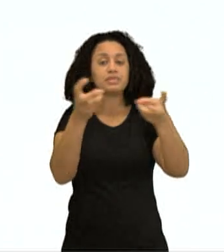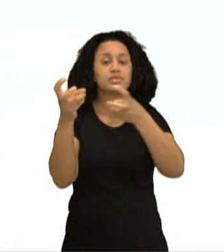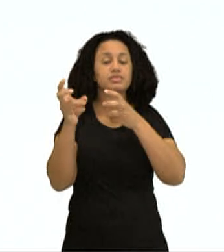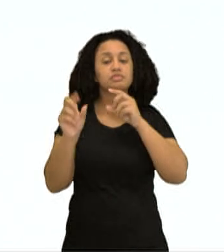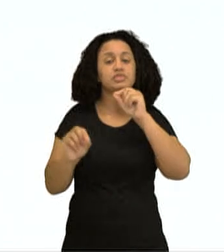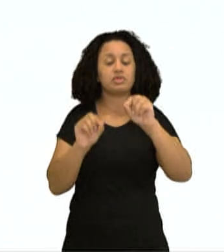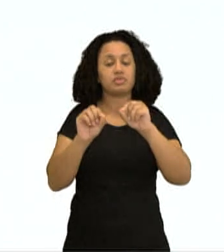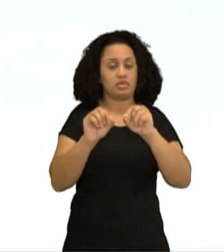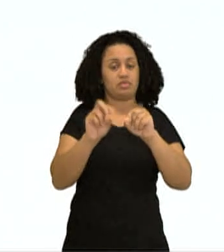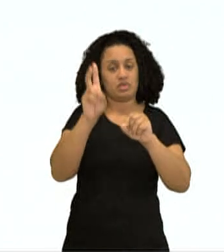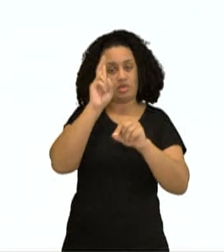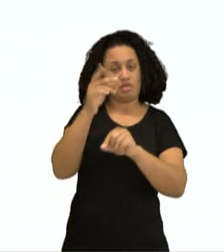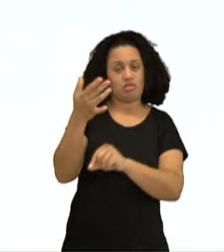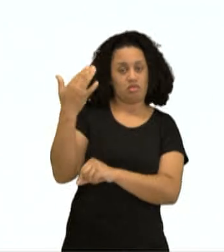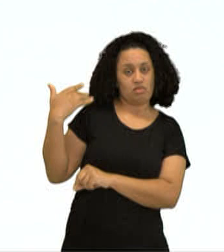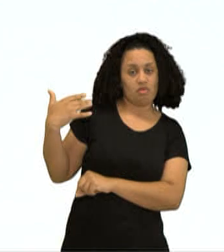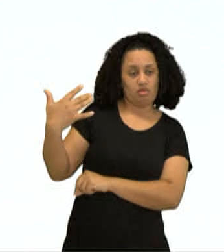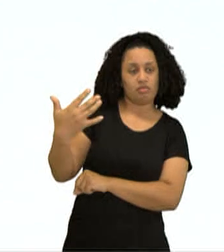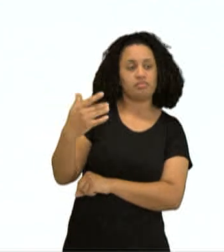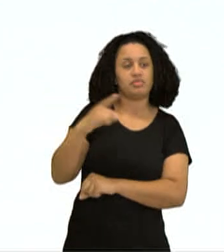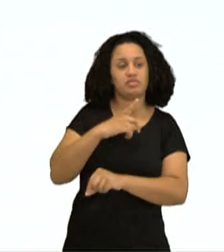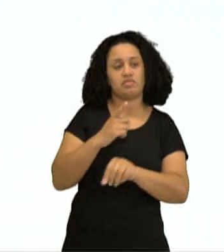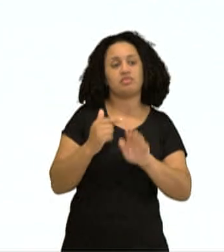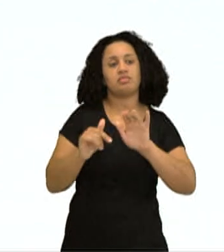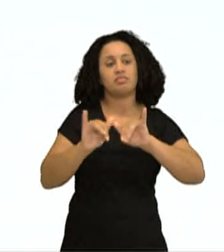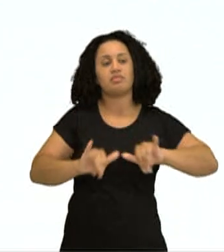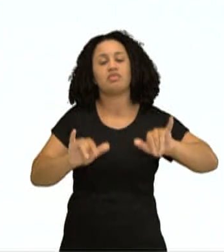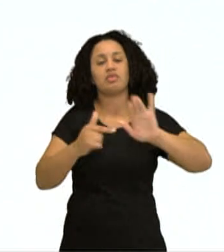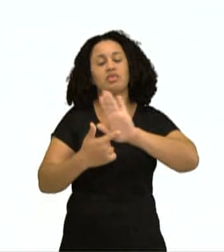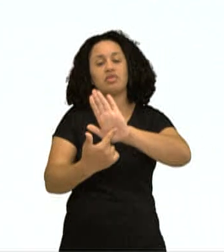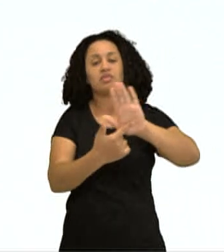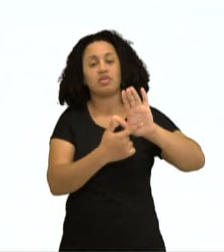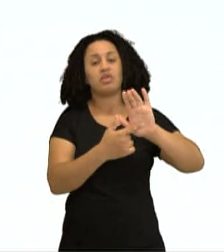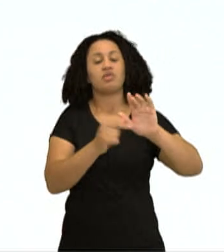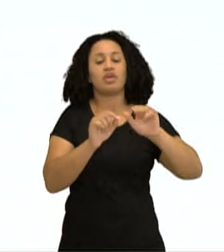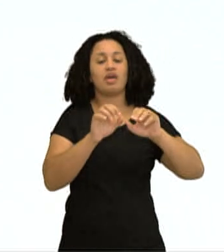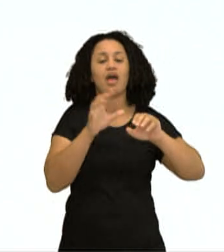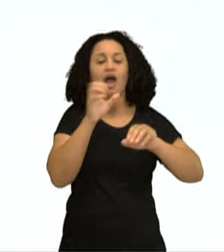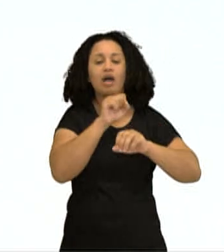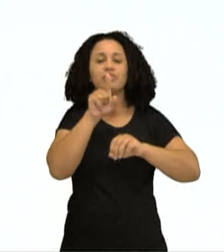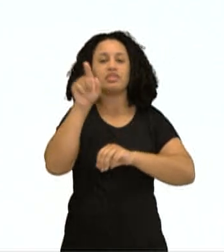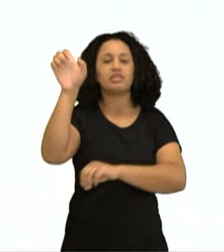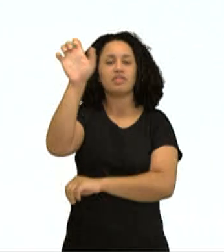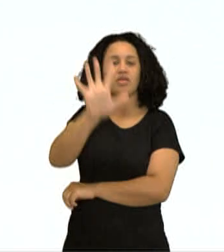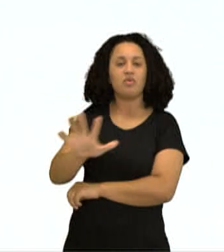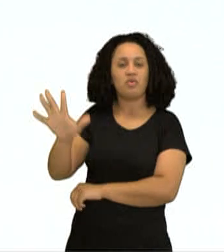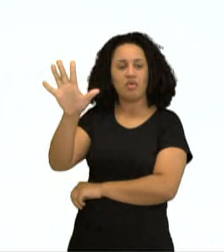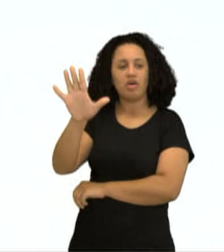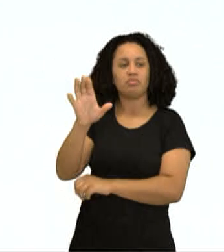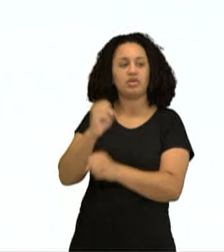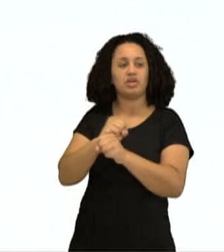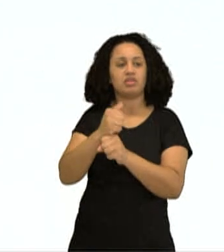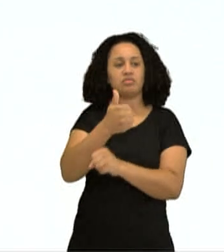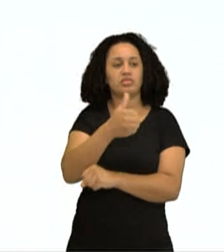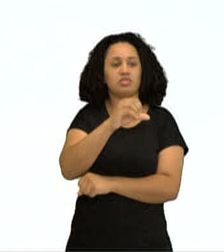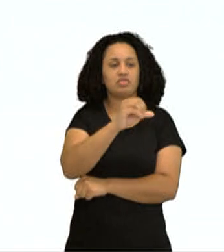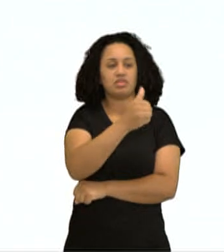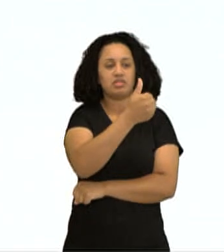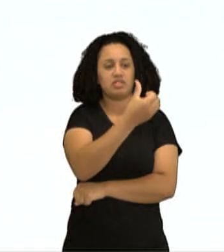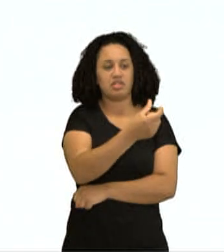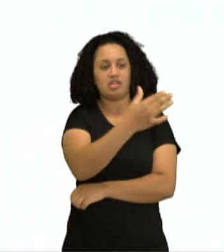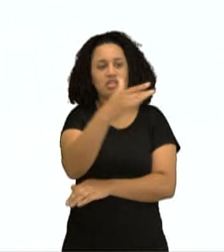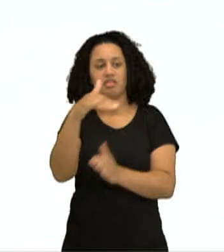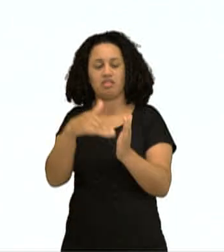vanguardas históricas, manifestações dadas que se espalharam rapidamente através da Europa entre 1916 e 1924 e